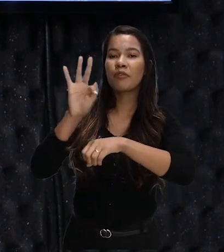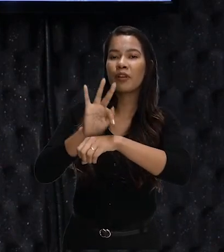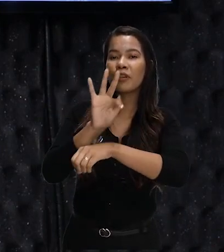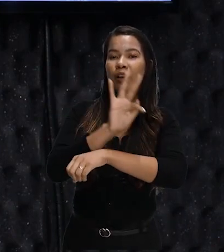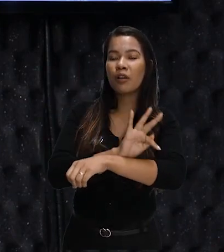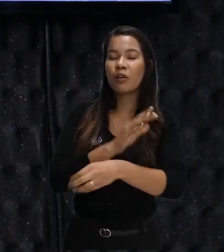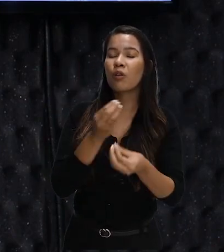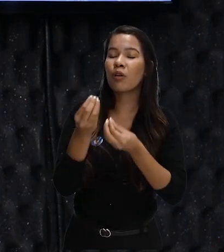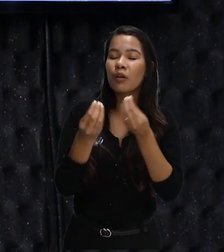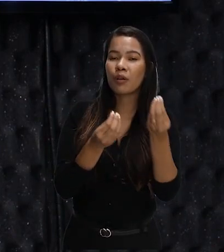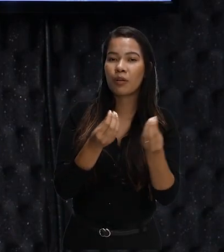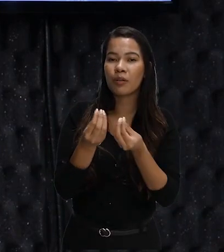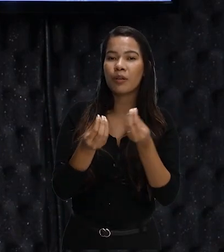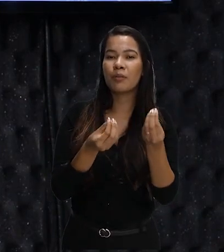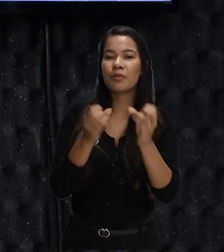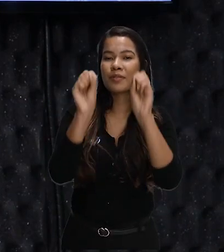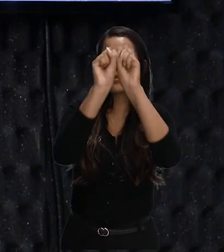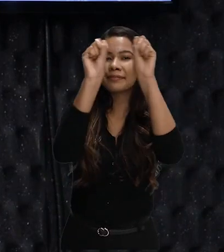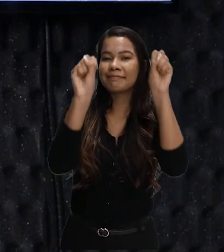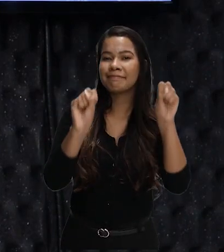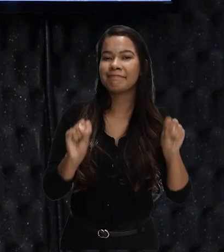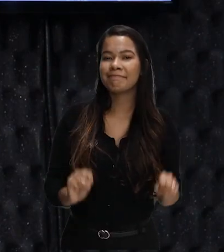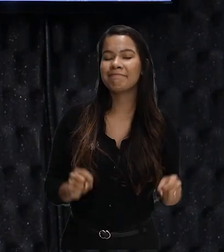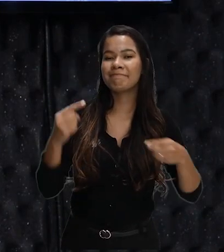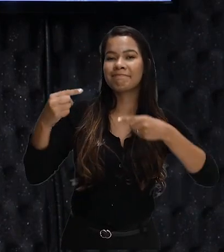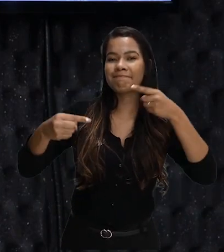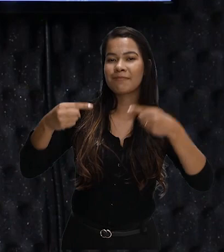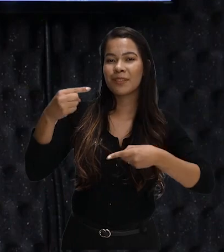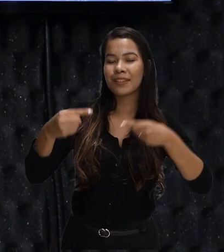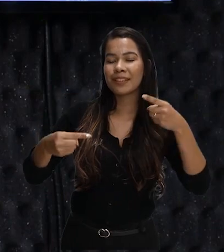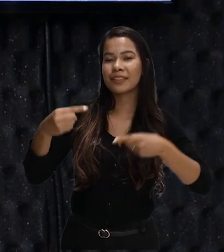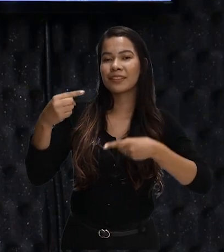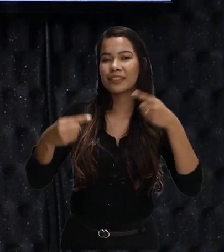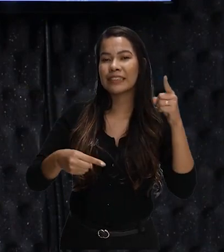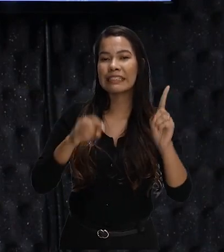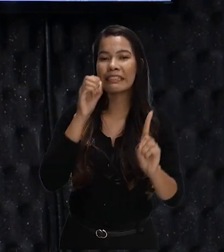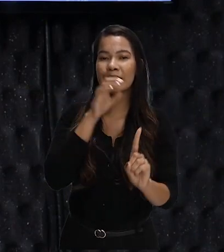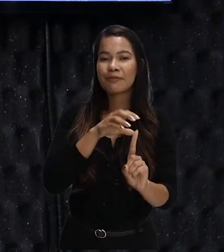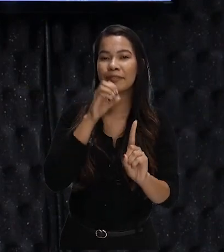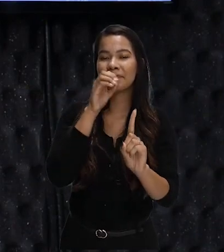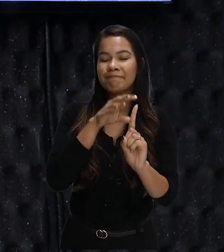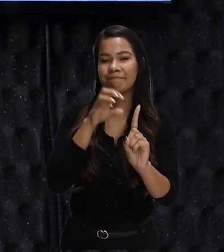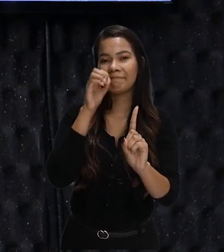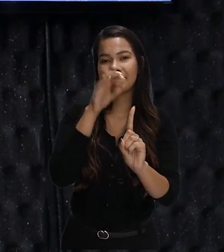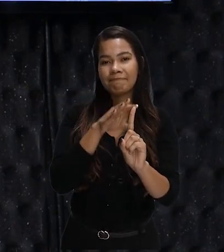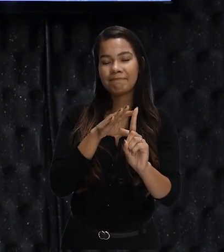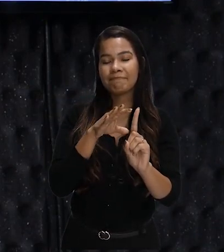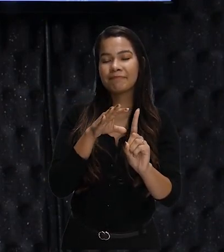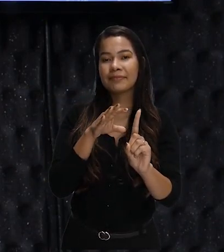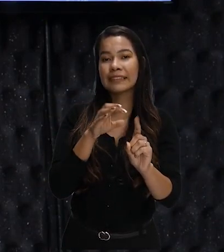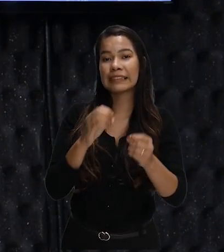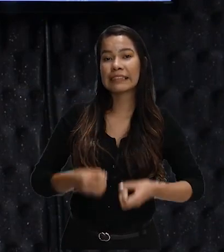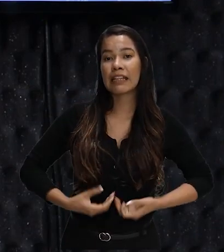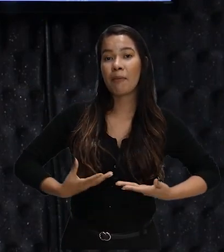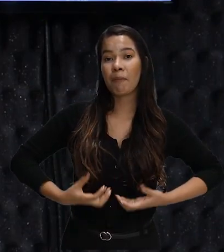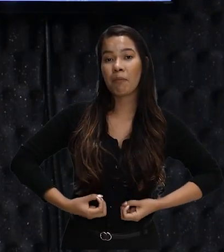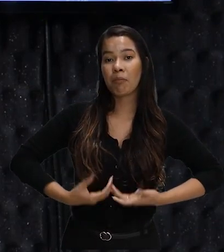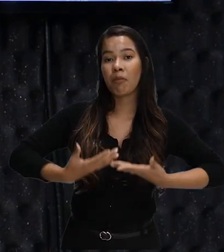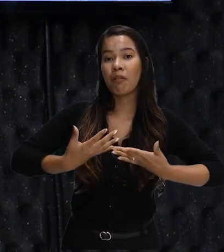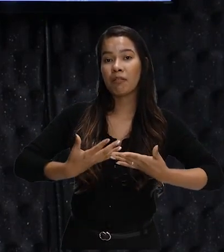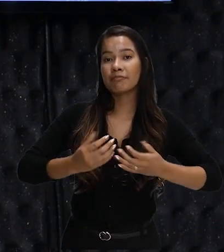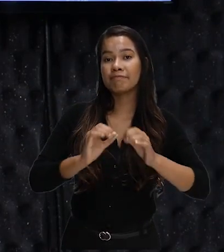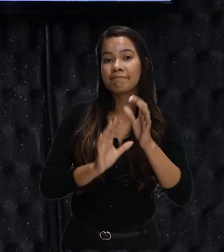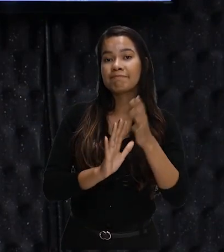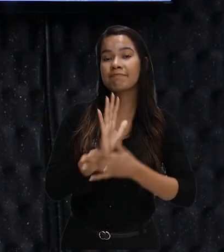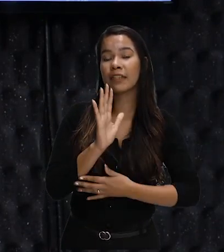como esse sistema, né, político influencia na produção.